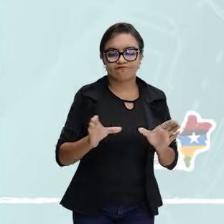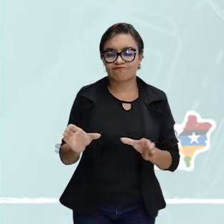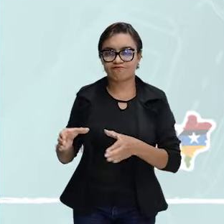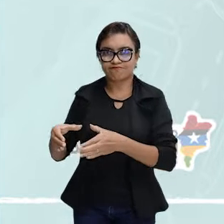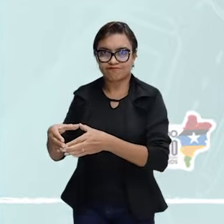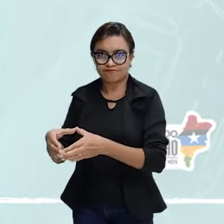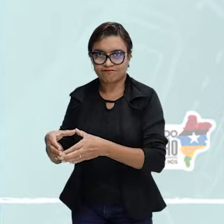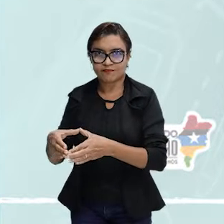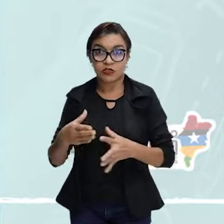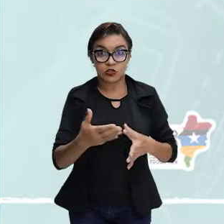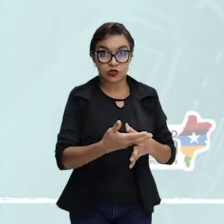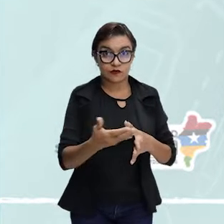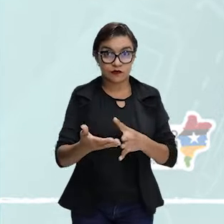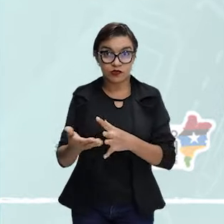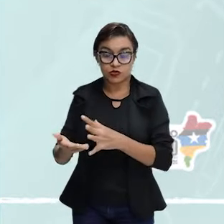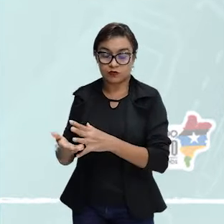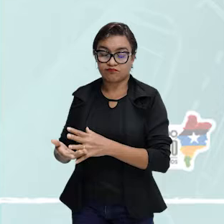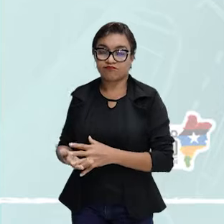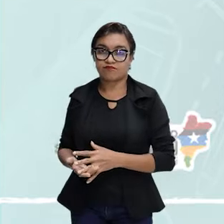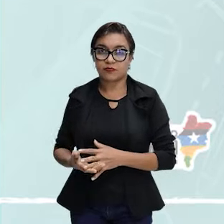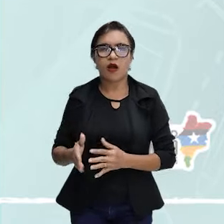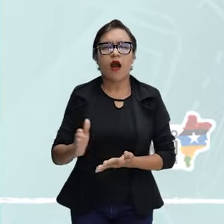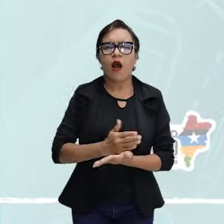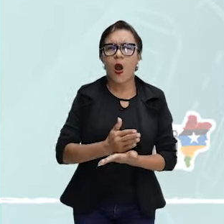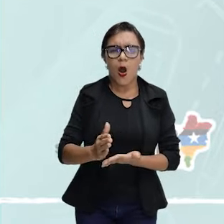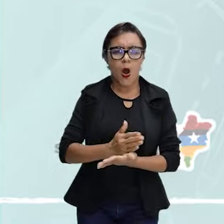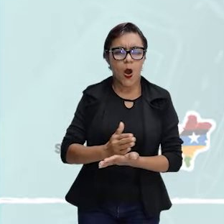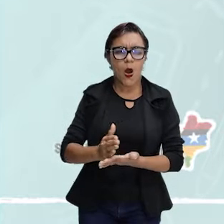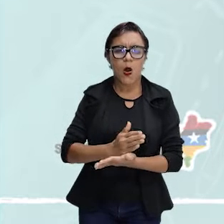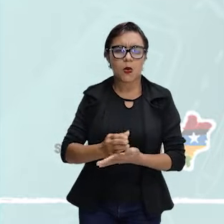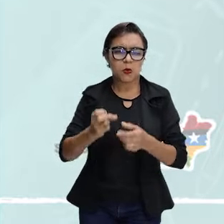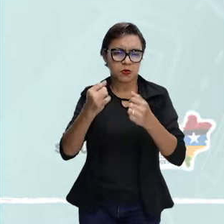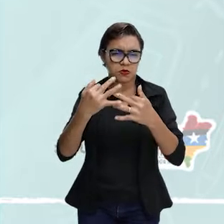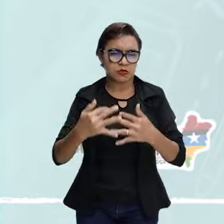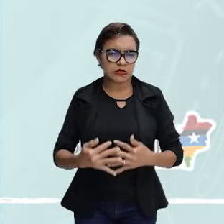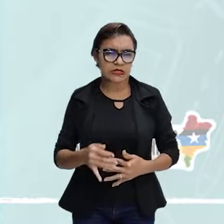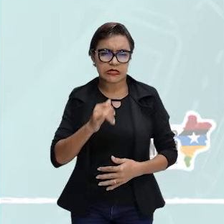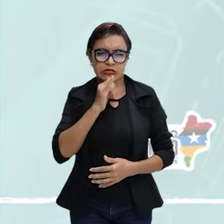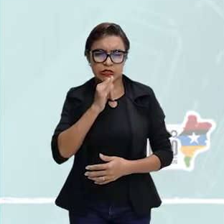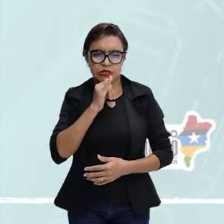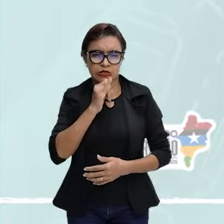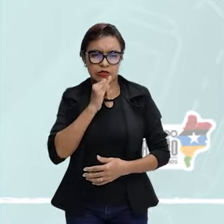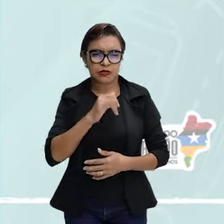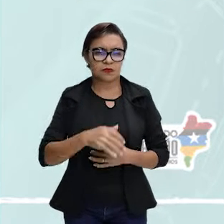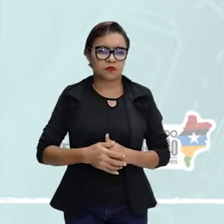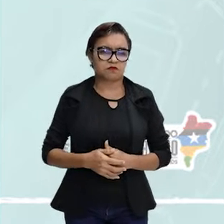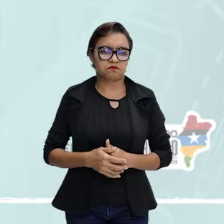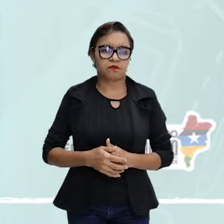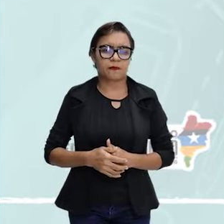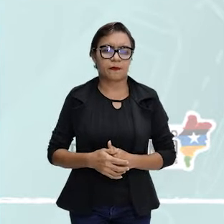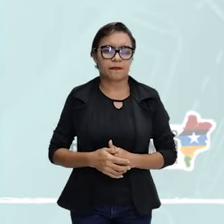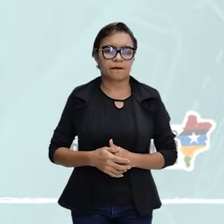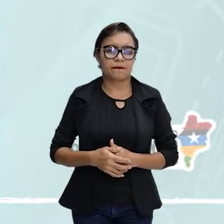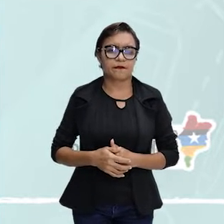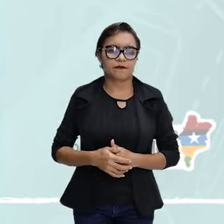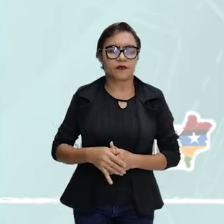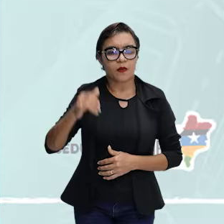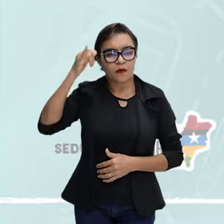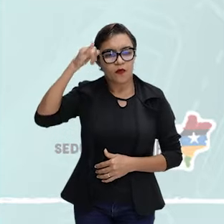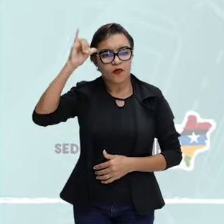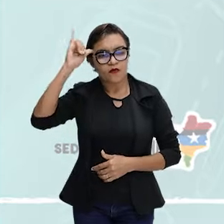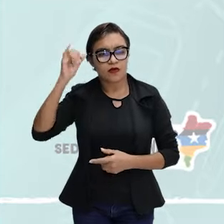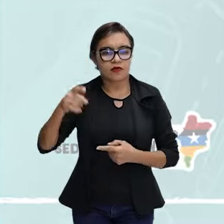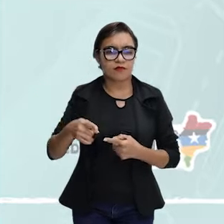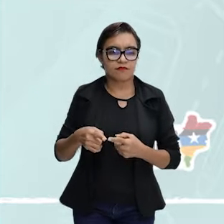citei alguns aqui, porque se a gente for citar todos, a gente vai ficar a aula todinha falando sobre isso, né? Os principais, né? Pecuária bovina,